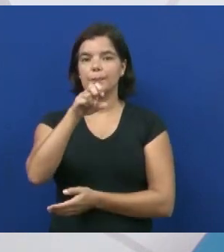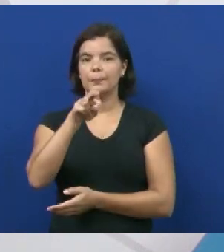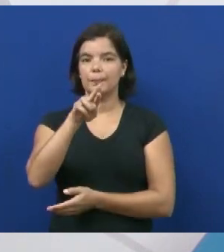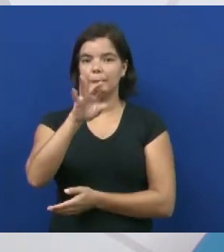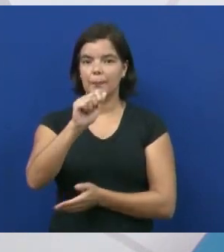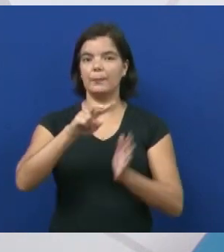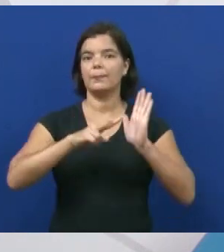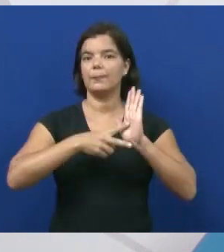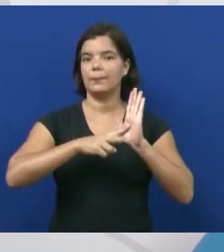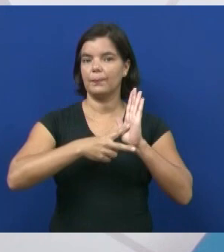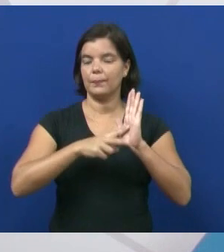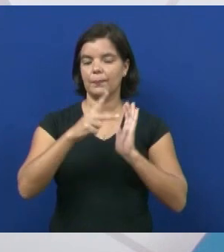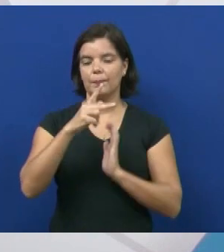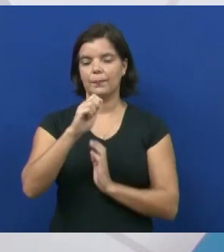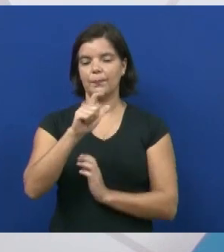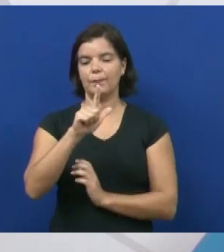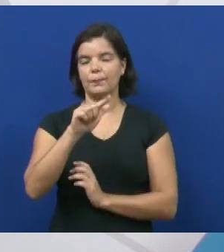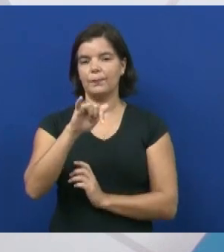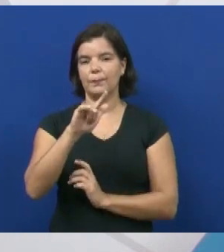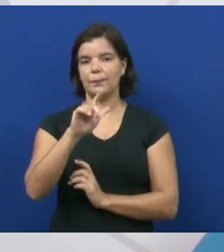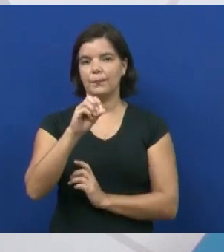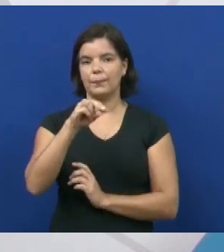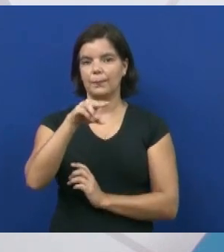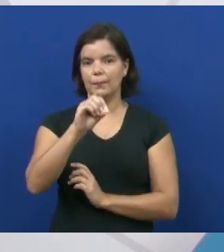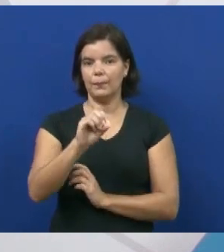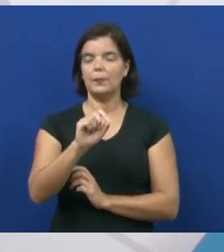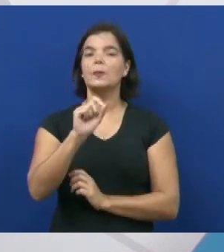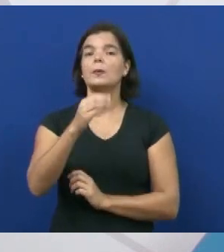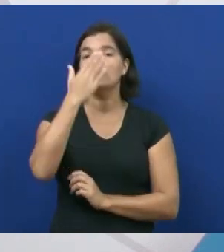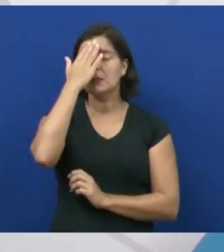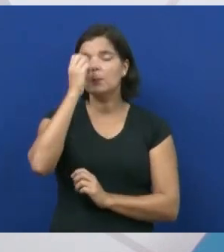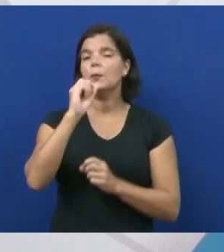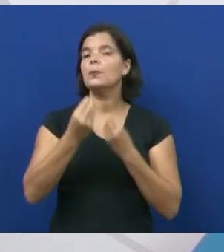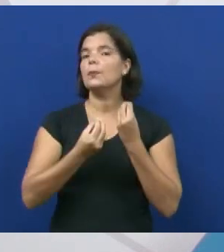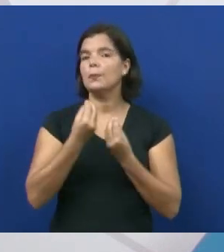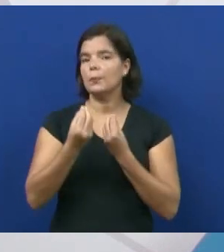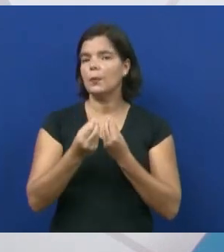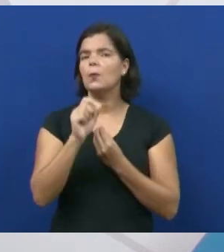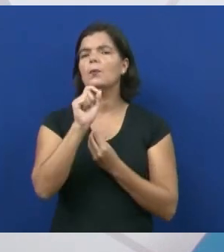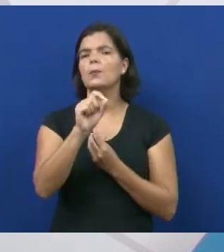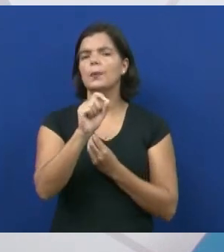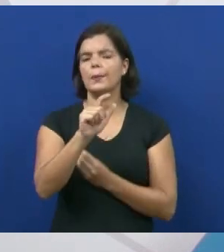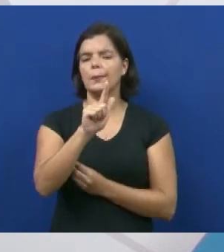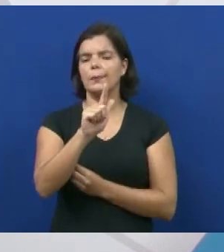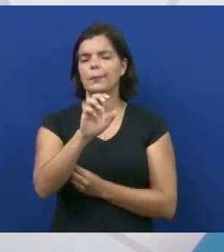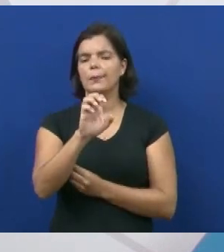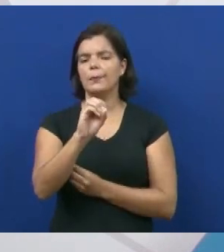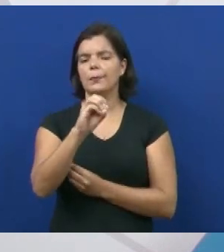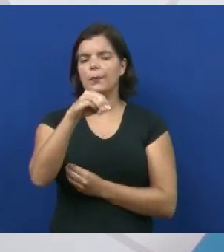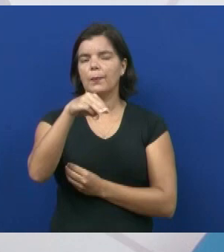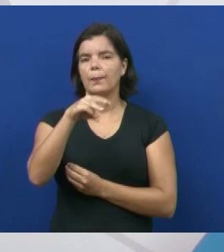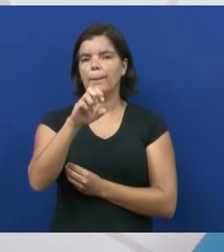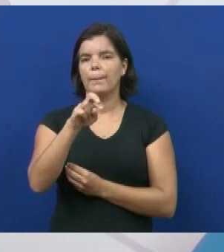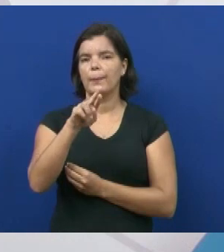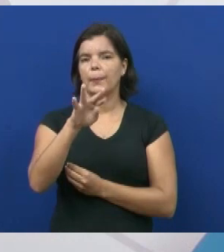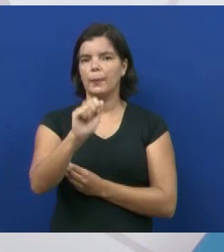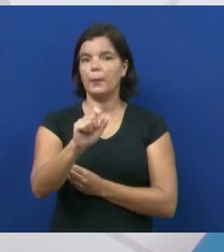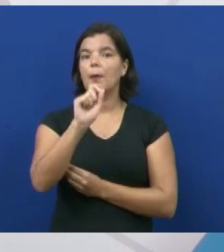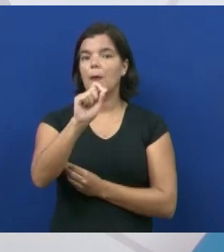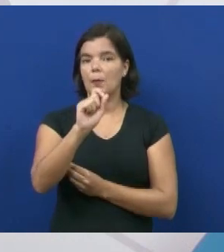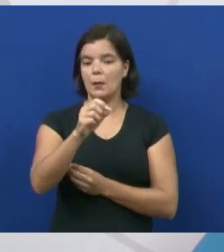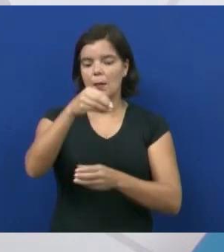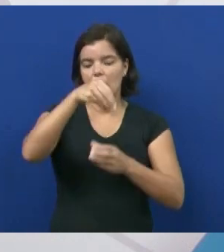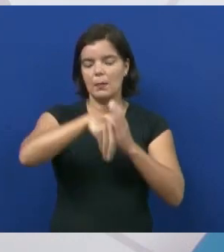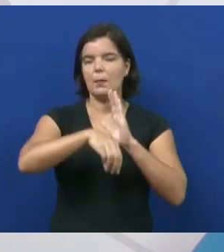polígonos. A primeira definição que nós temos que saber hoje é o seguinte: o que é geometria? Geometria é a parte